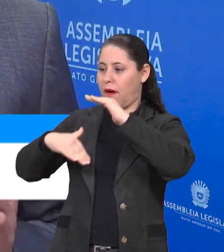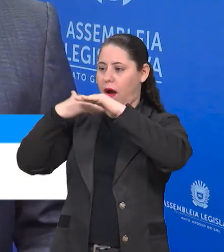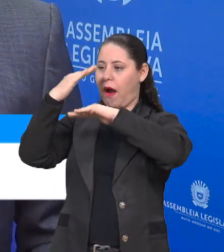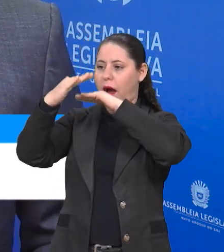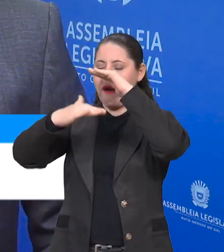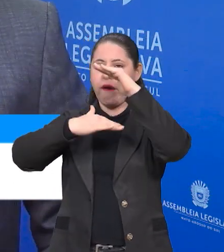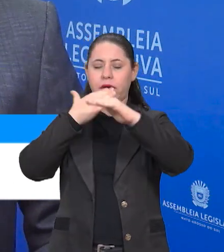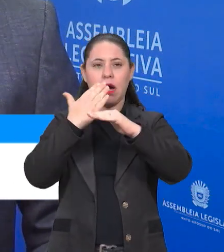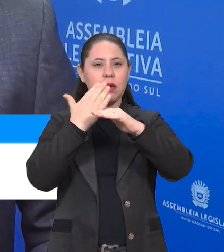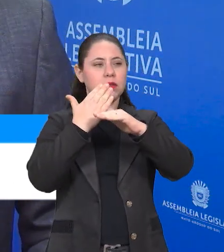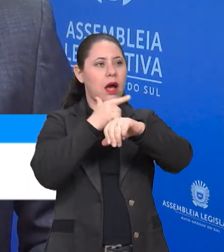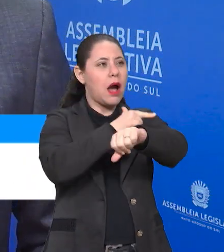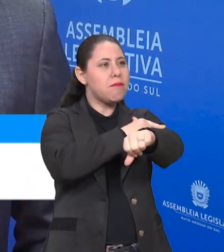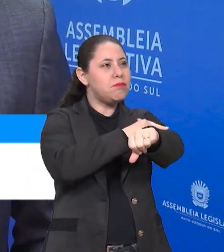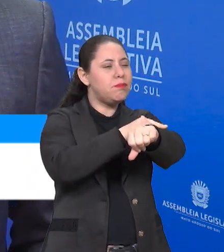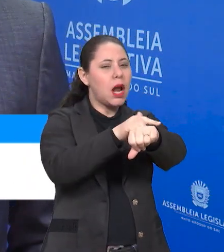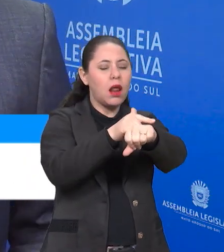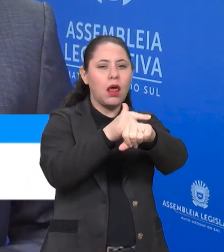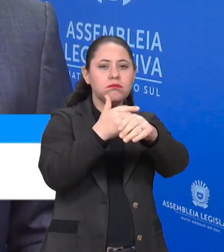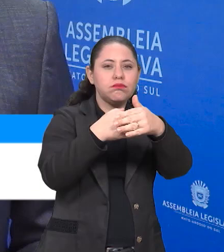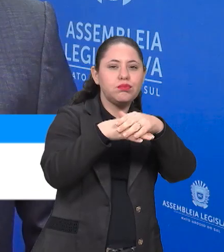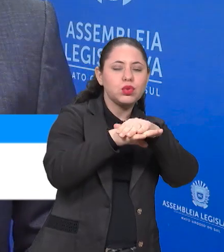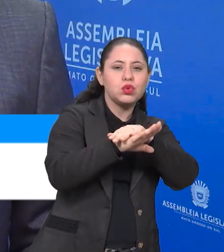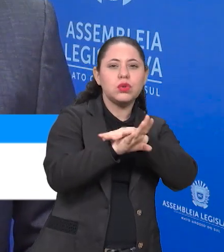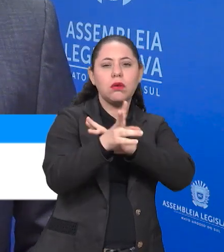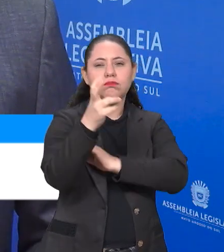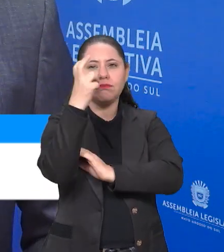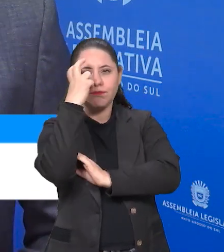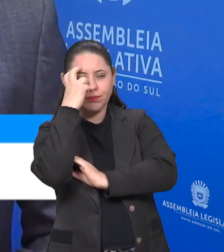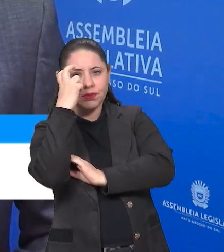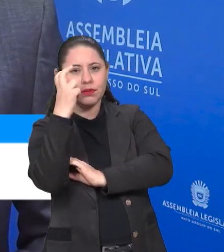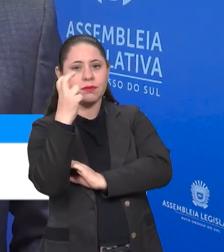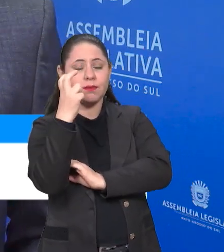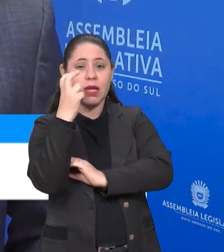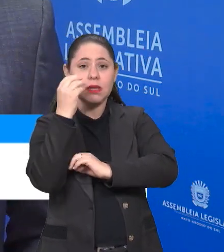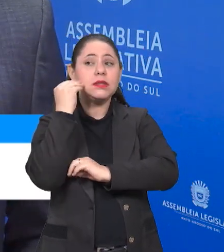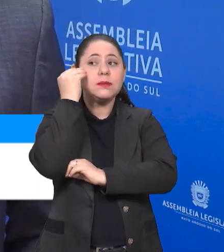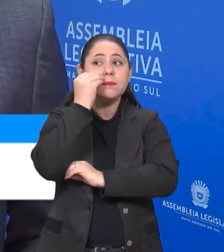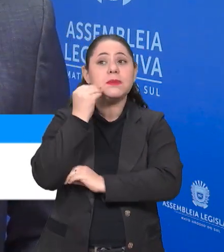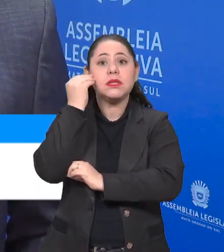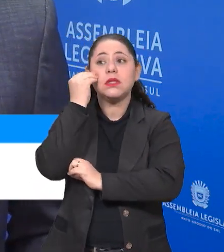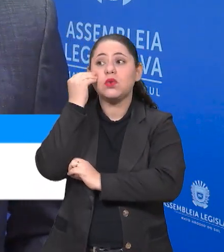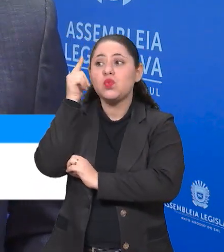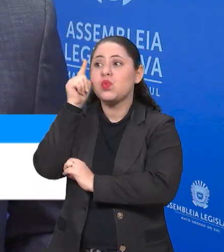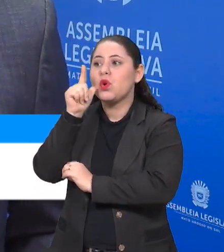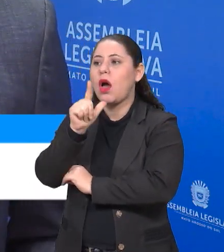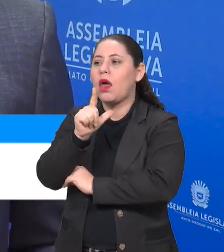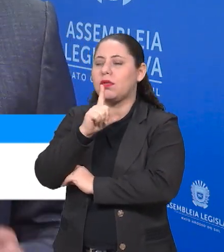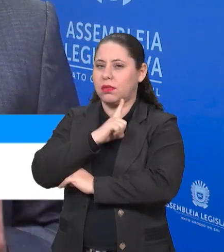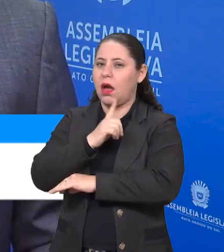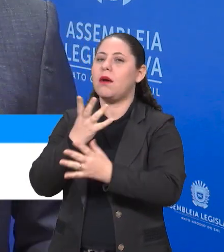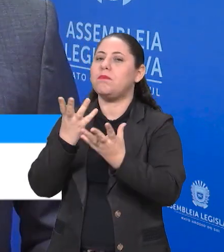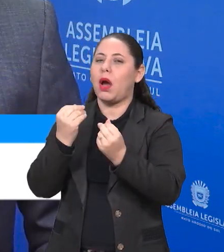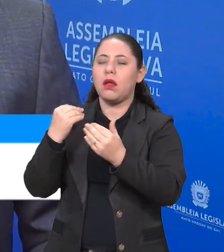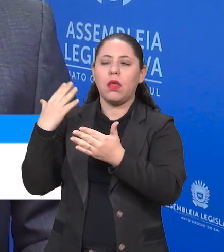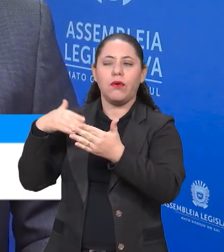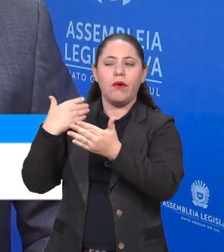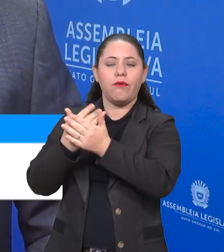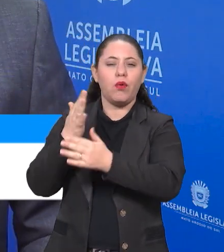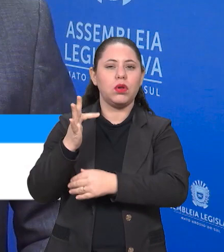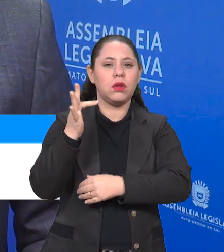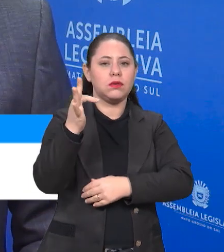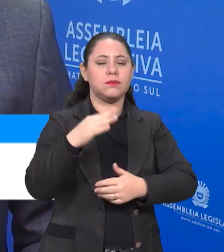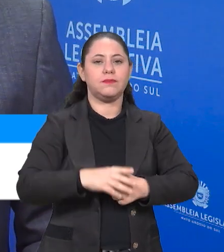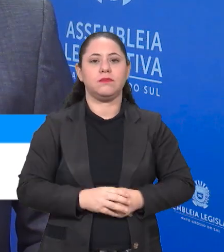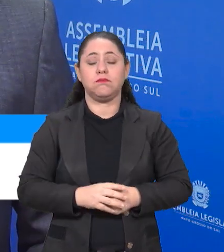oportunidades pelo desenvolvimento de aptidões e saberes. Trata-se de uma etapa onde as experiências obtidas são carregadas